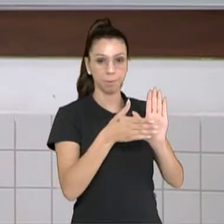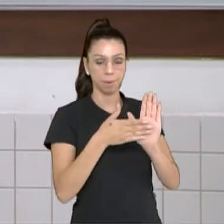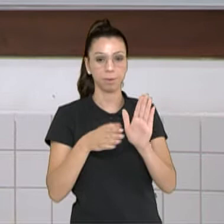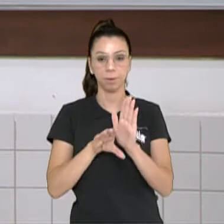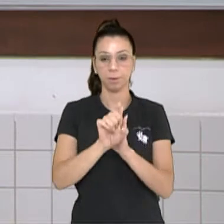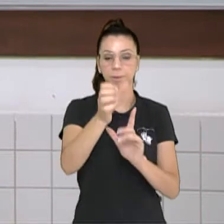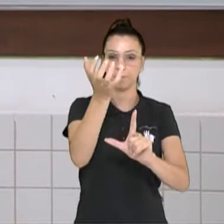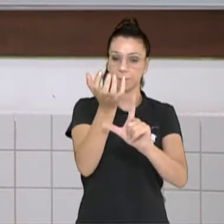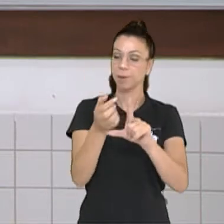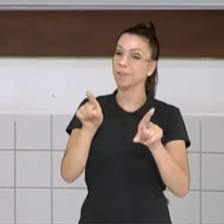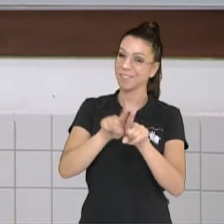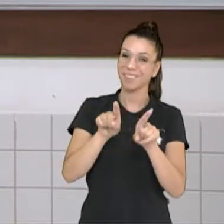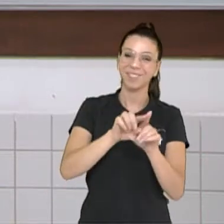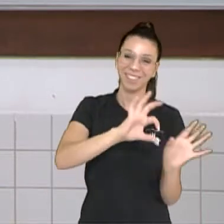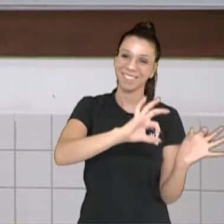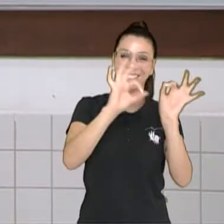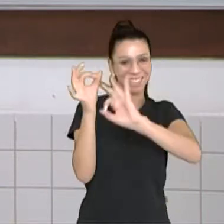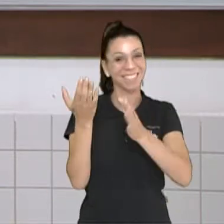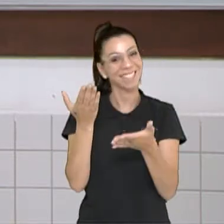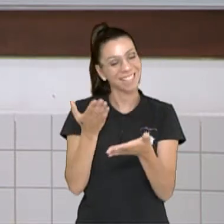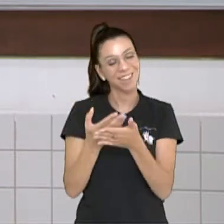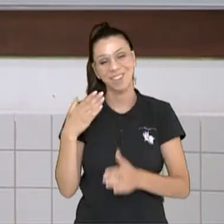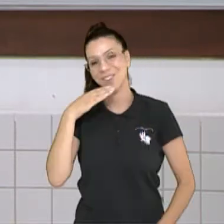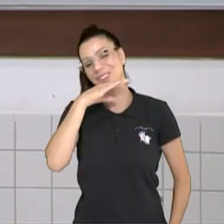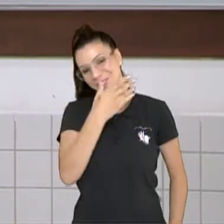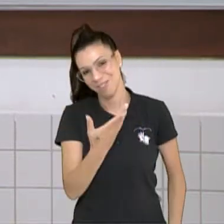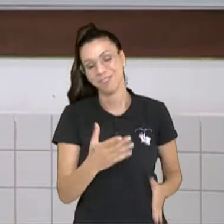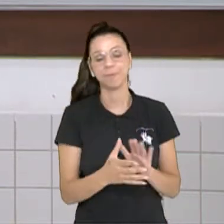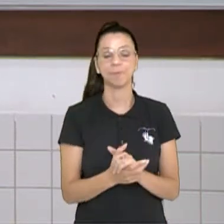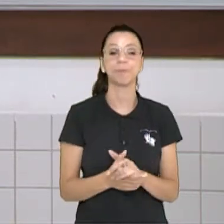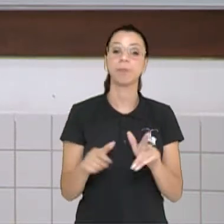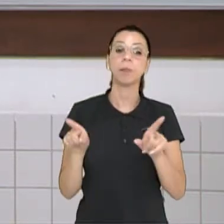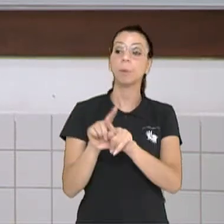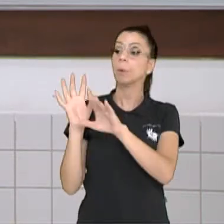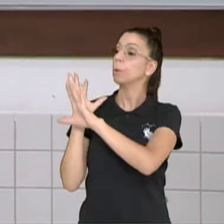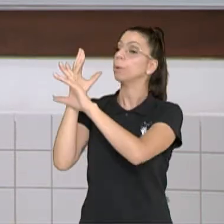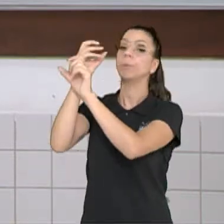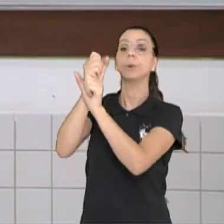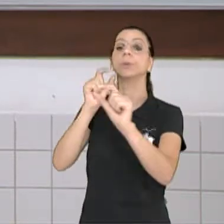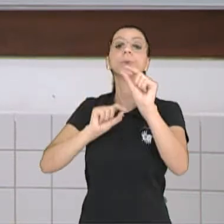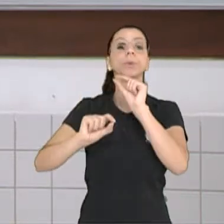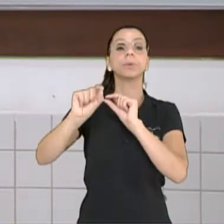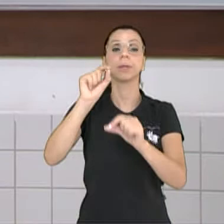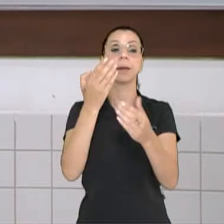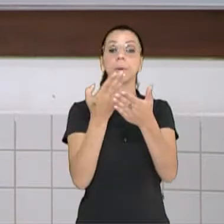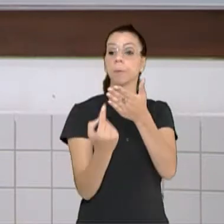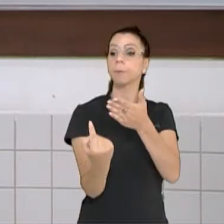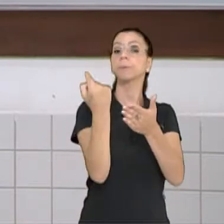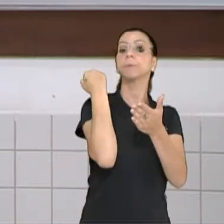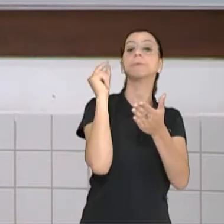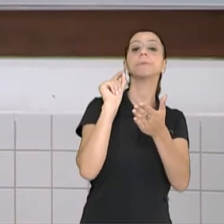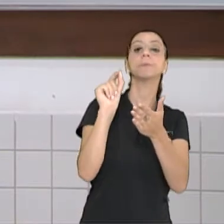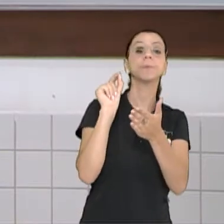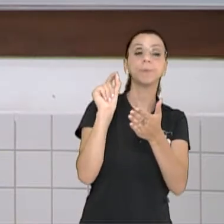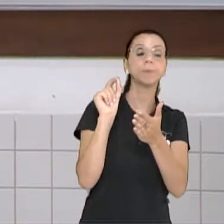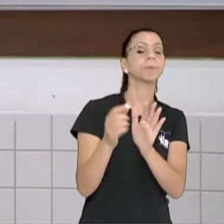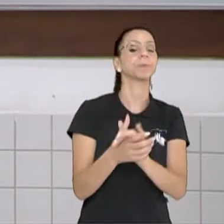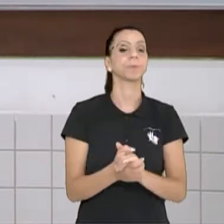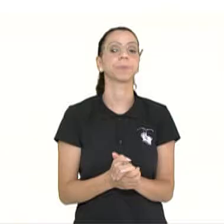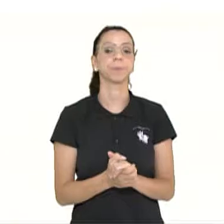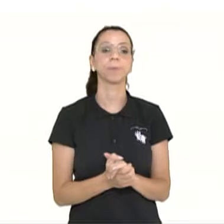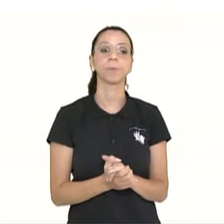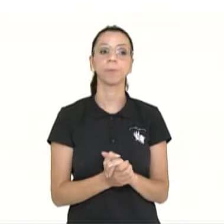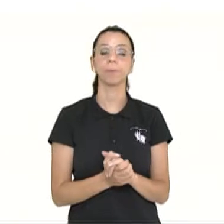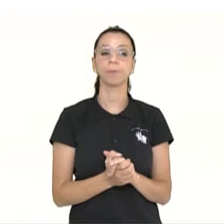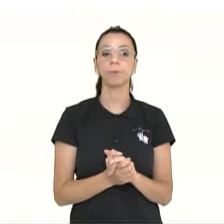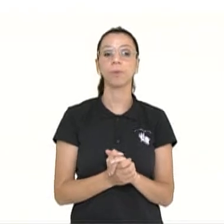Class, além de assistir a nossa aula, é claro, né? Então vamos começar relembrando o que foi visto na aula passada. Nós tínhamos trabalhado